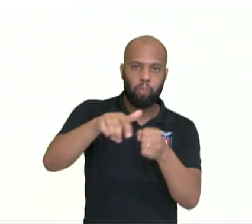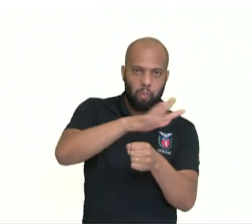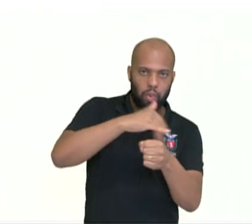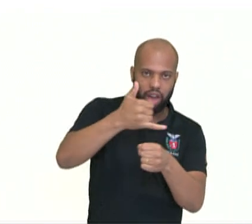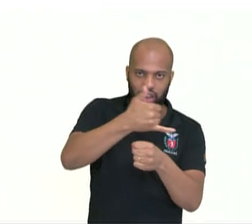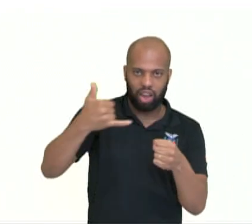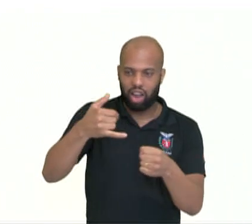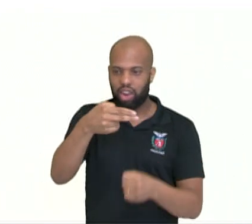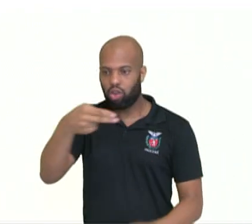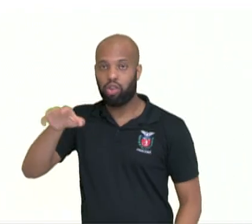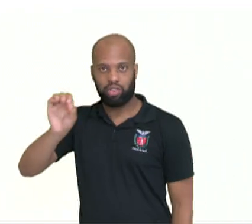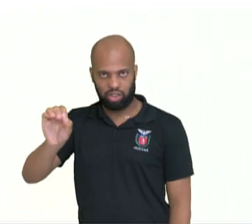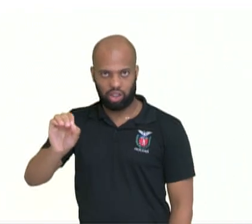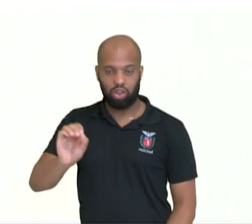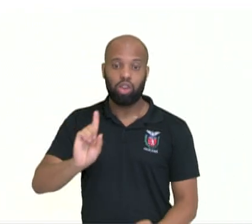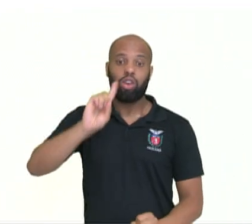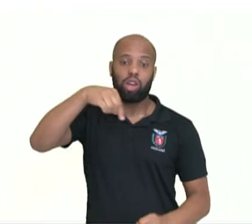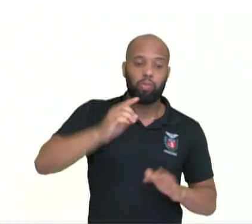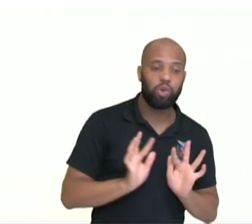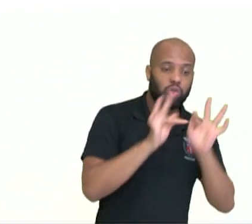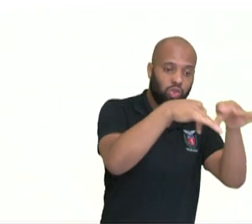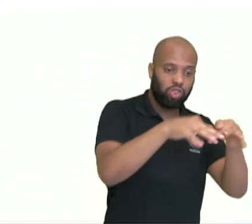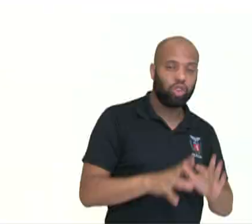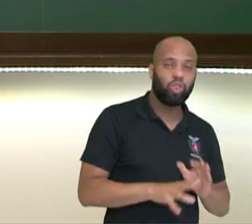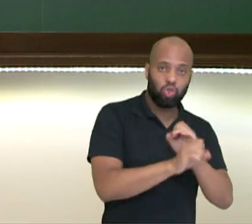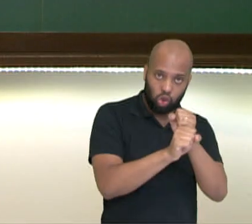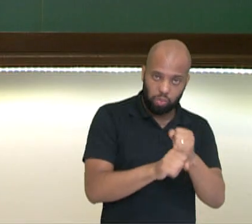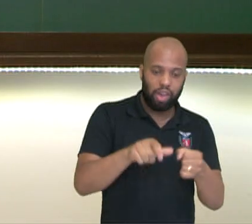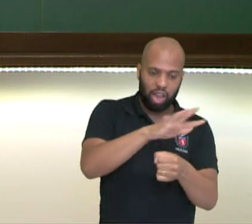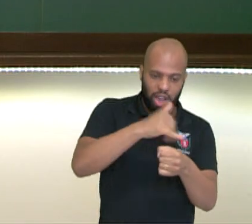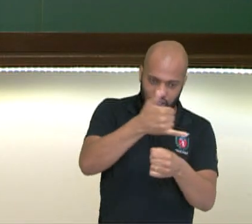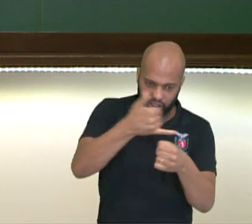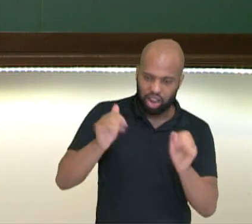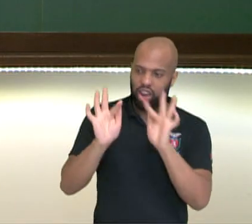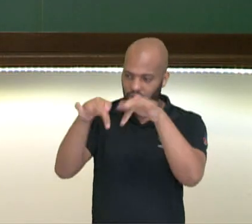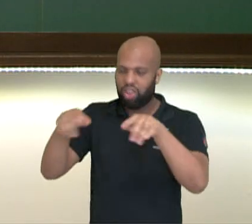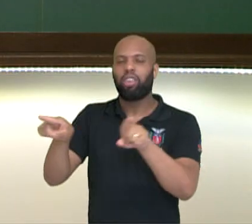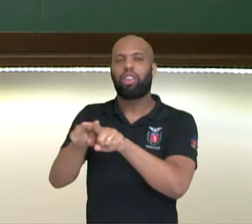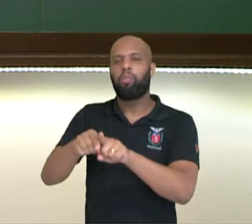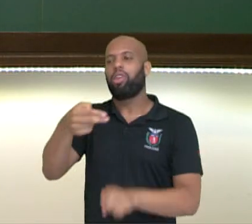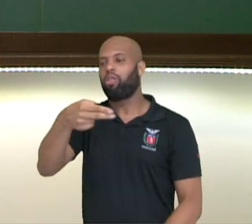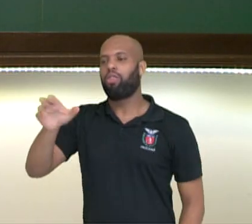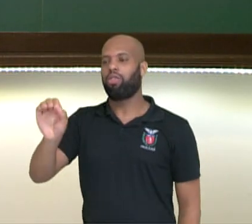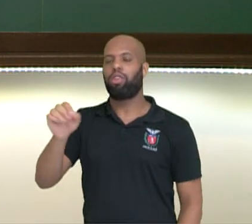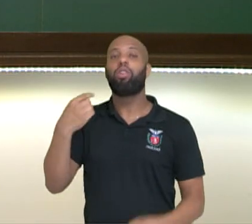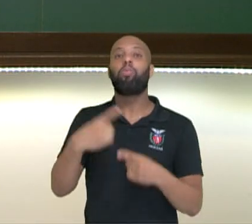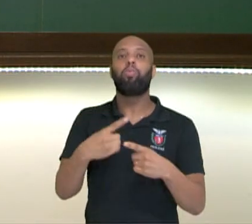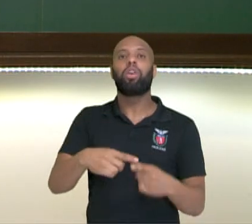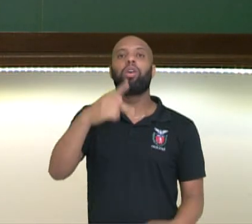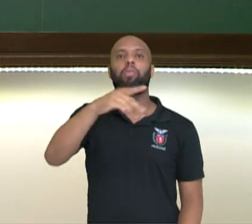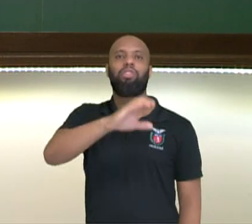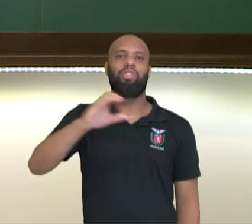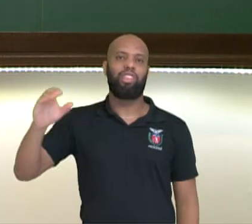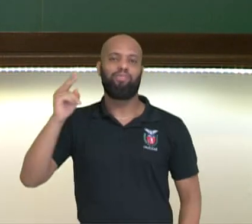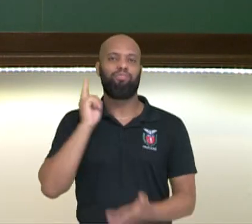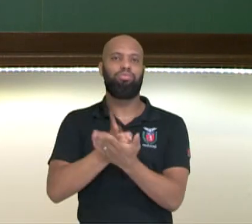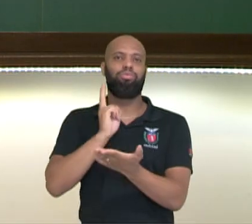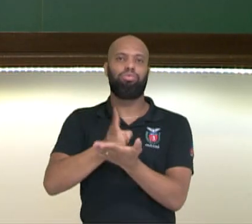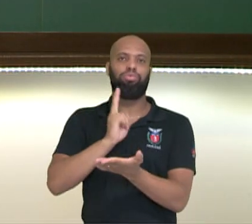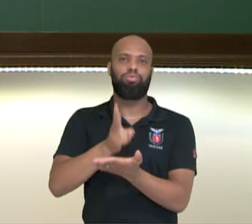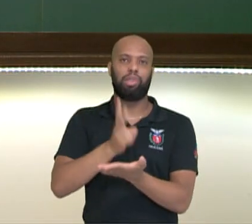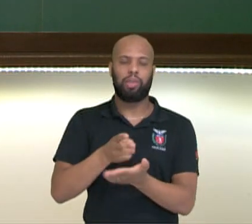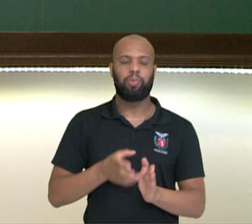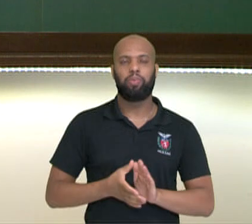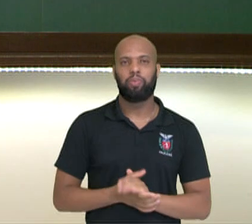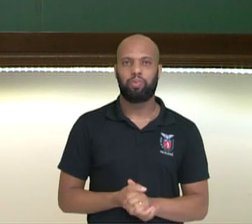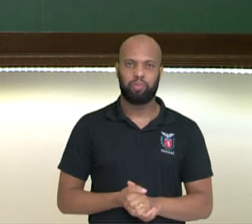No final, carga total final é 0 também, por causa do princípio da conservação de carga elétrica, o